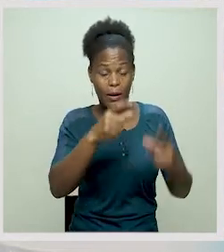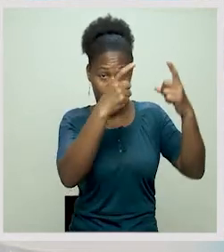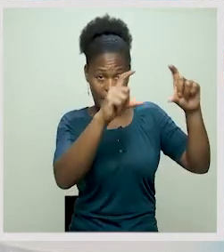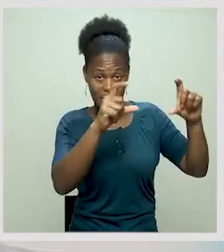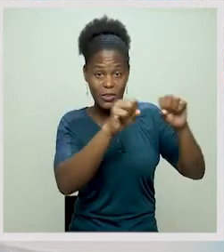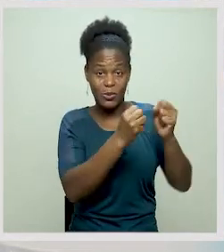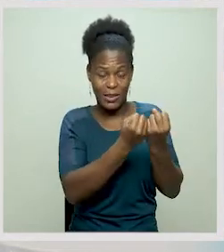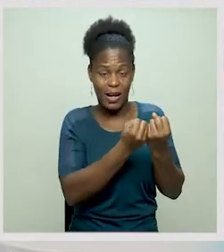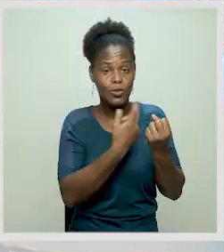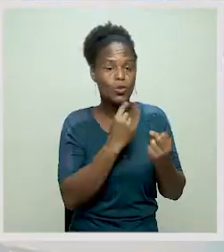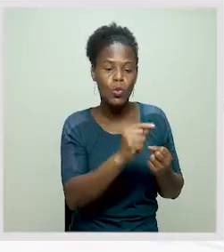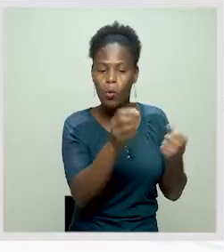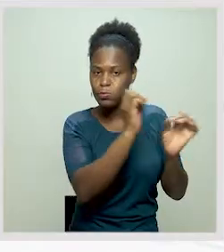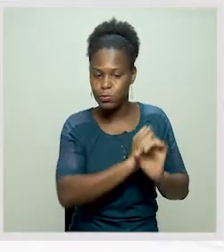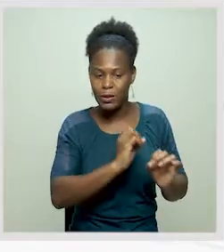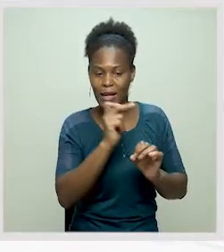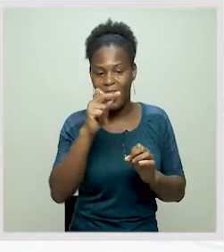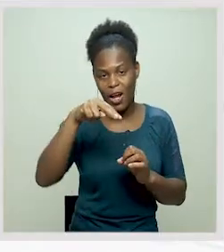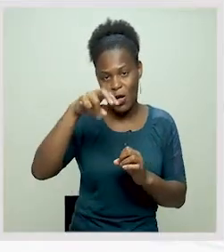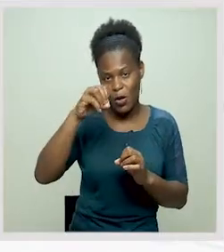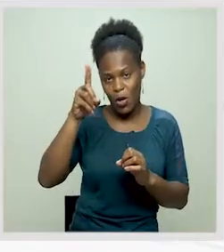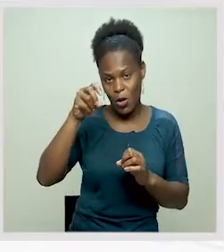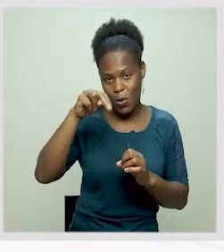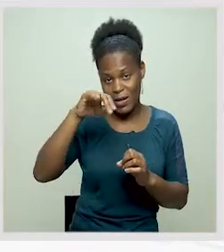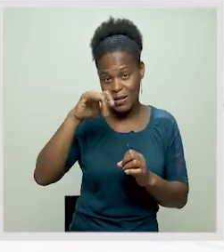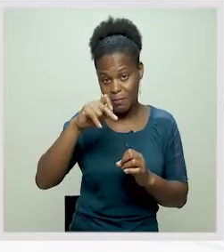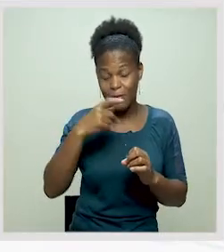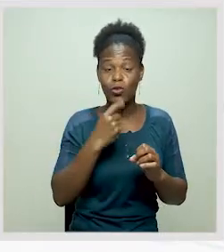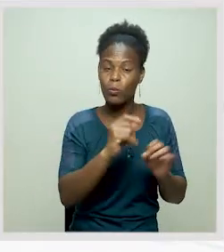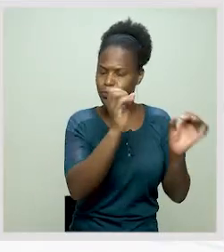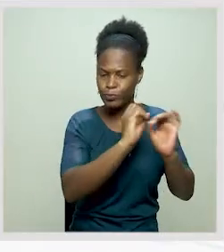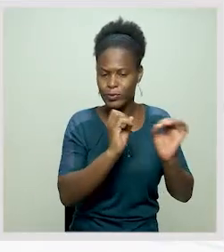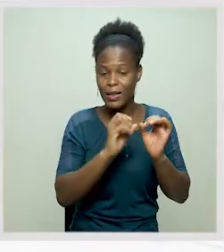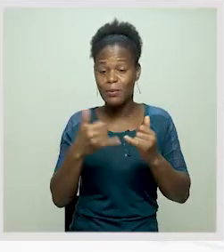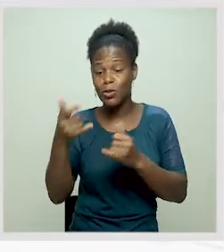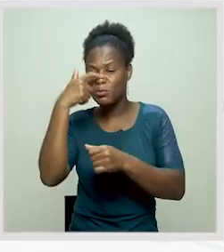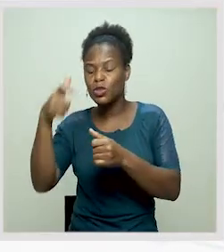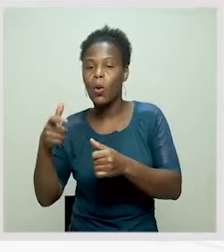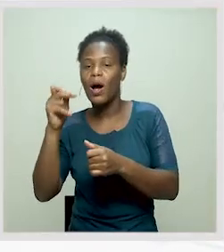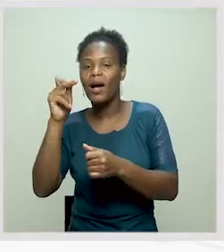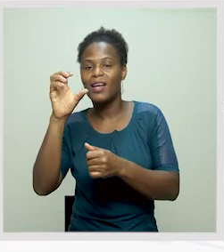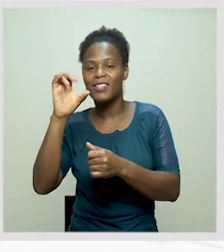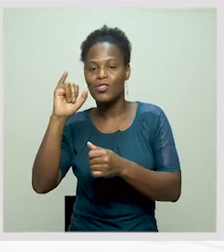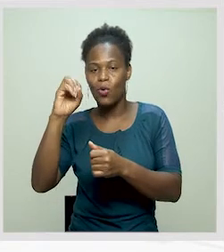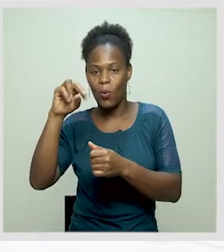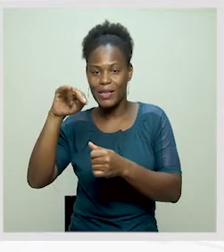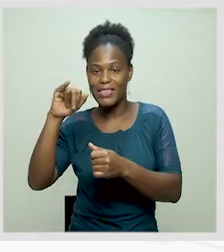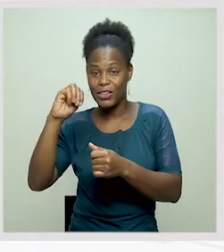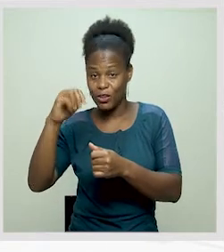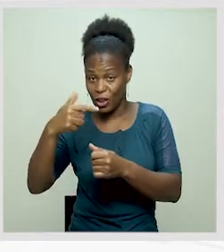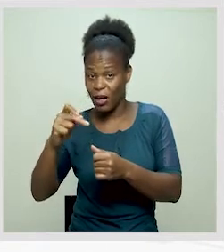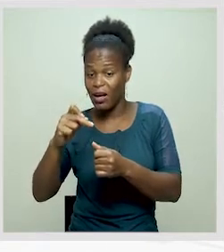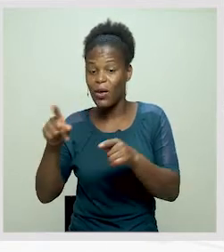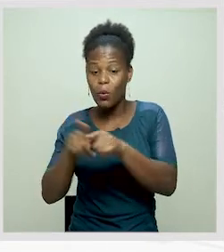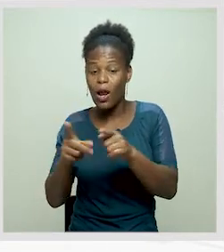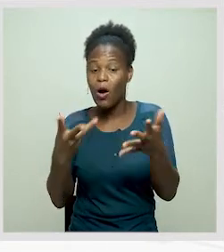que é sociedade anônima, e nós temos o acionista, que adquire uma ação